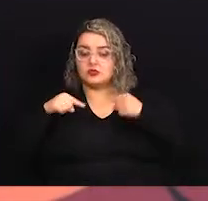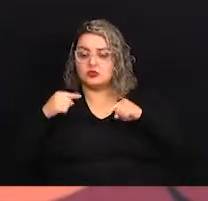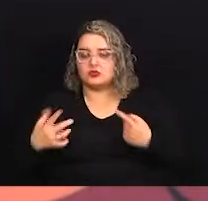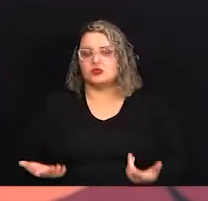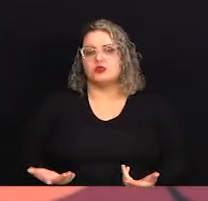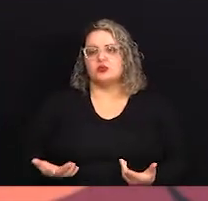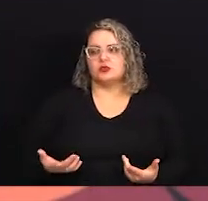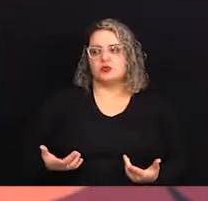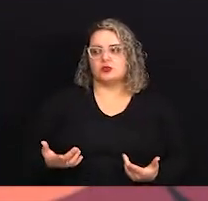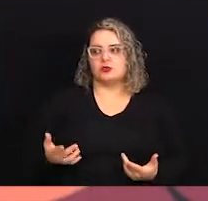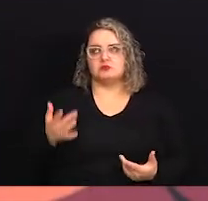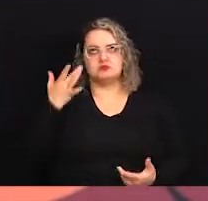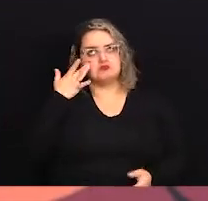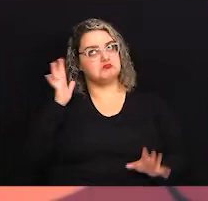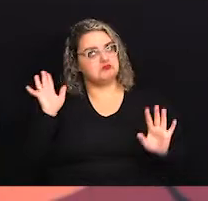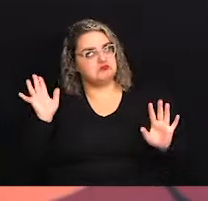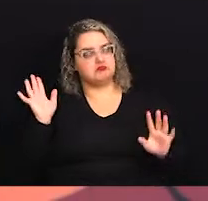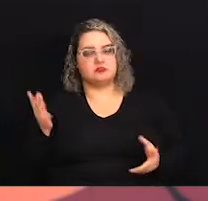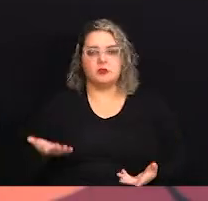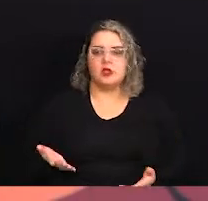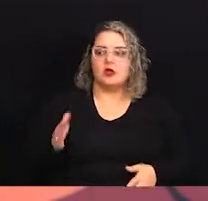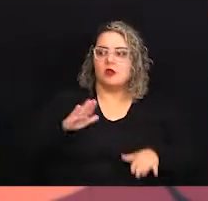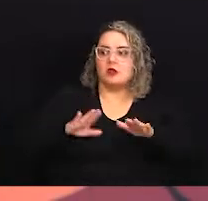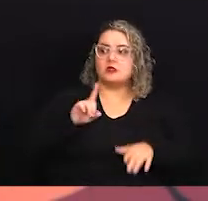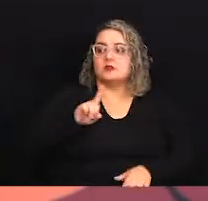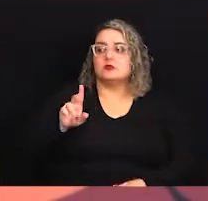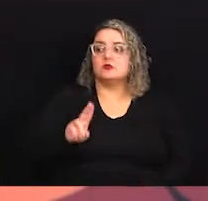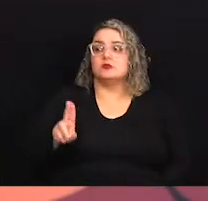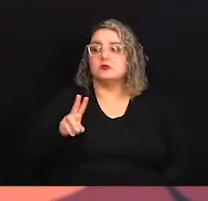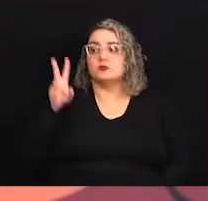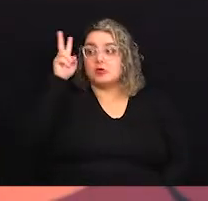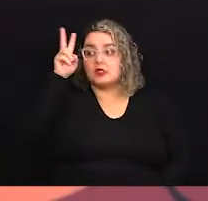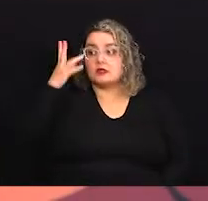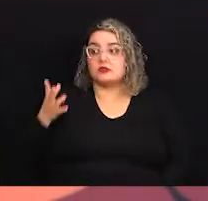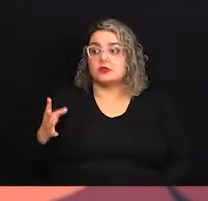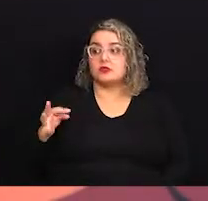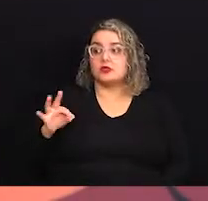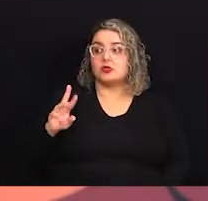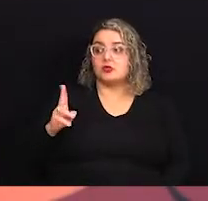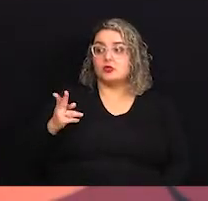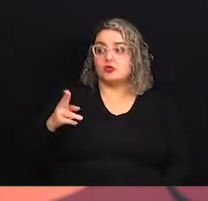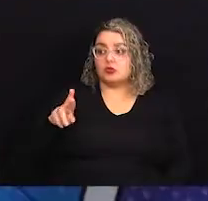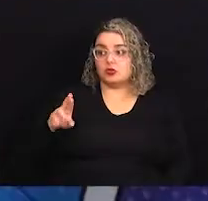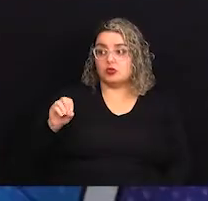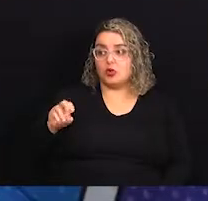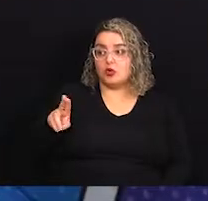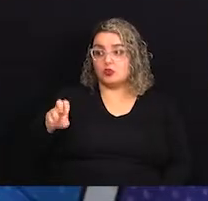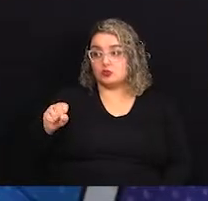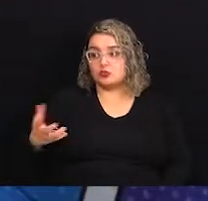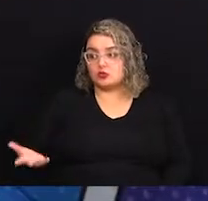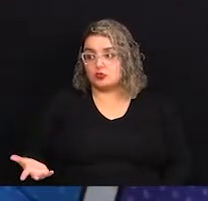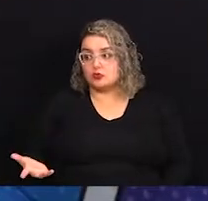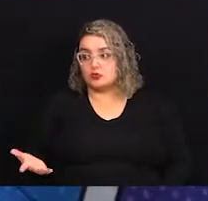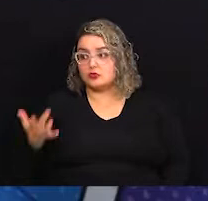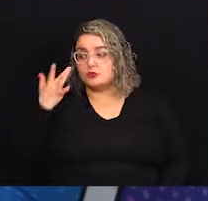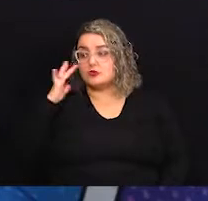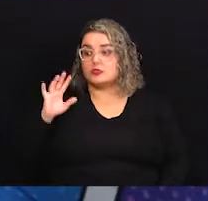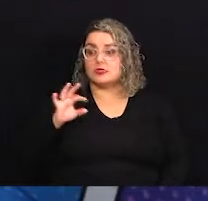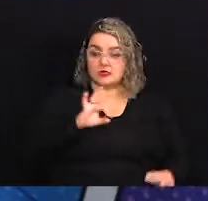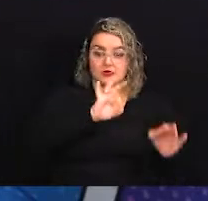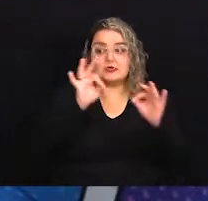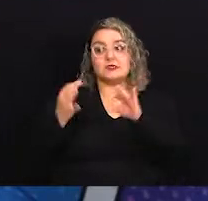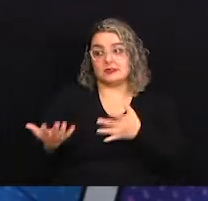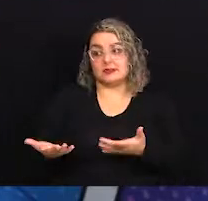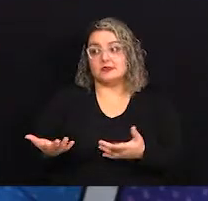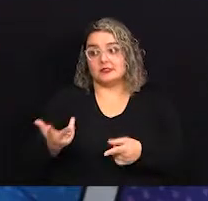uma referência que não sei, talvez você não tenha usado, mas me lembrou muito, Trolls, né? Que Trolls, não sei se